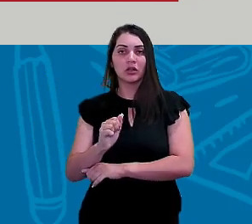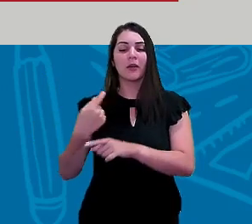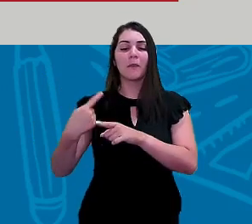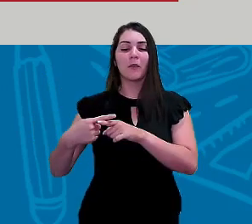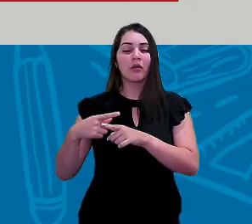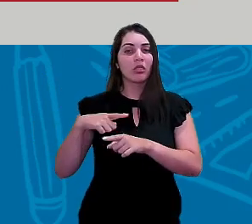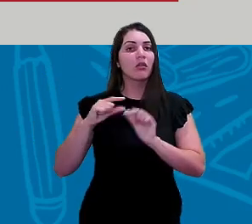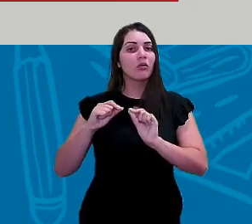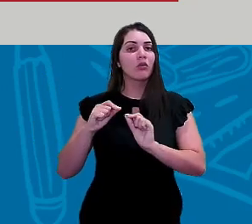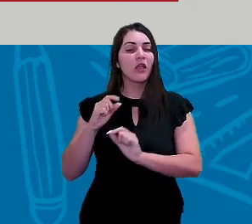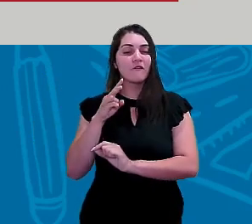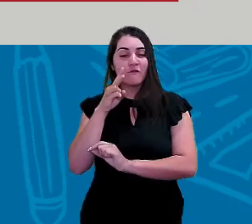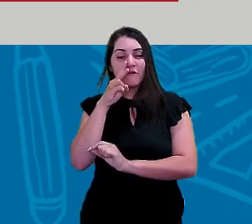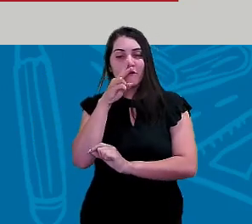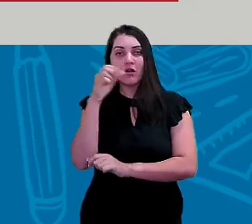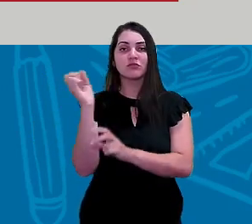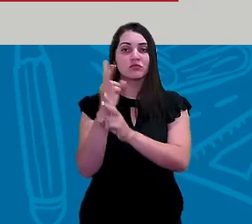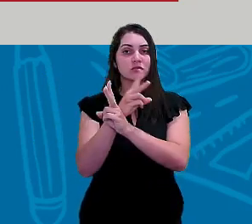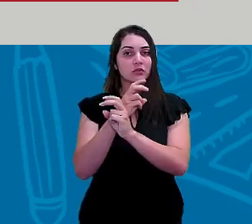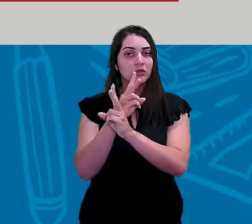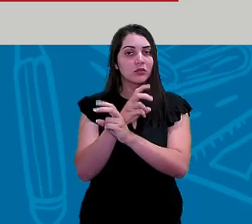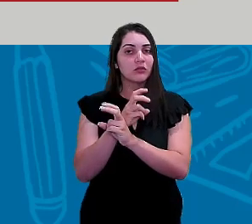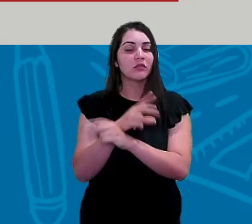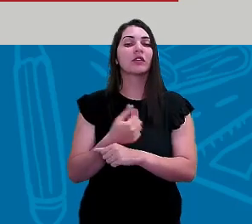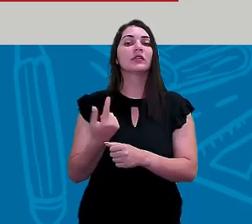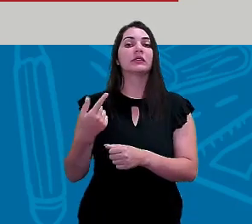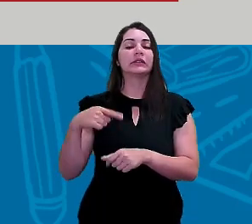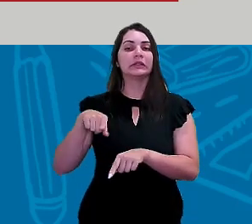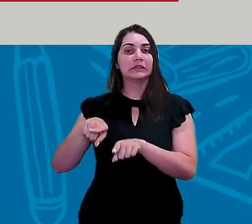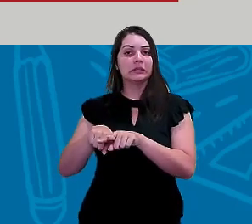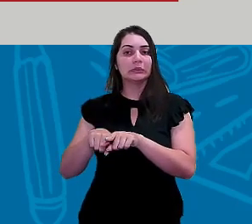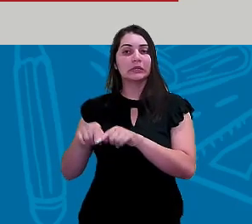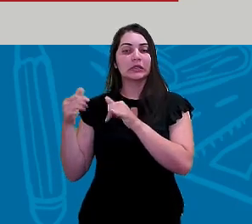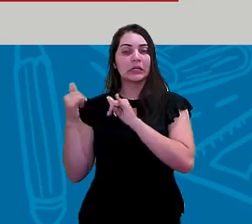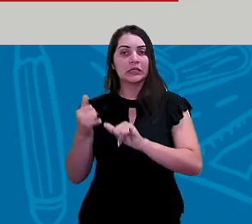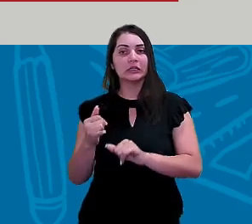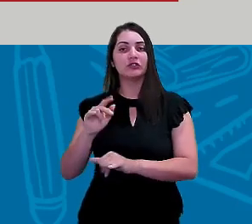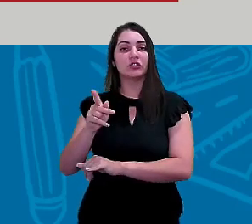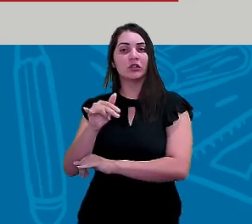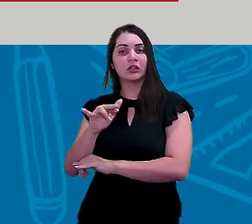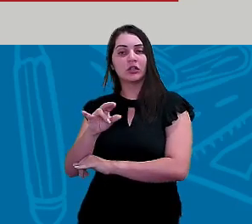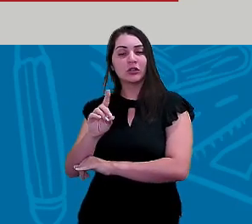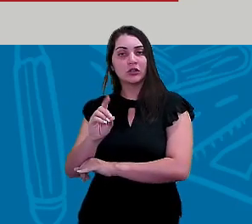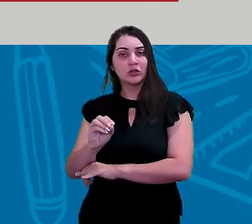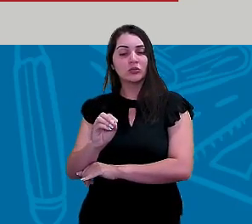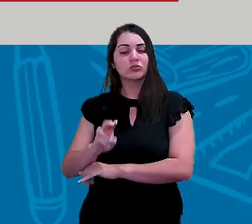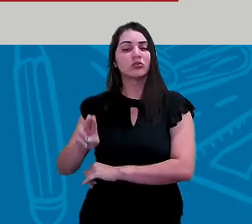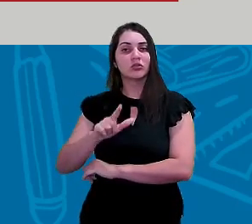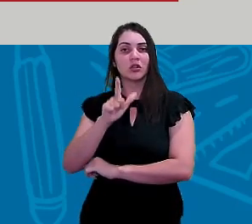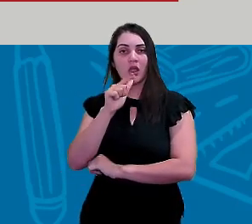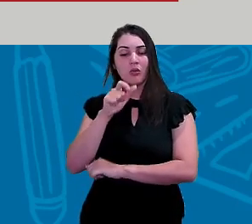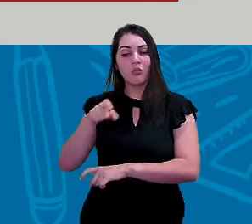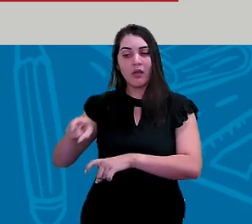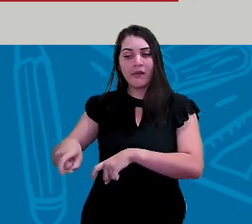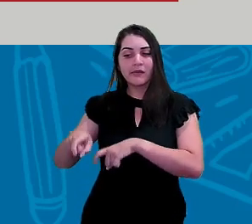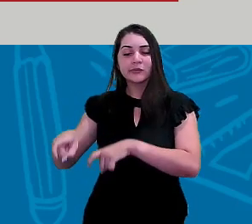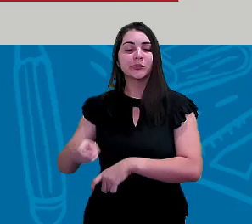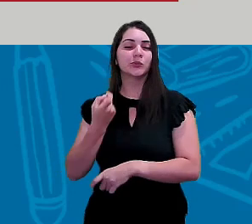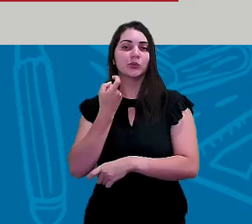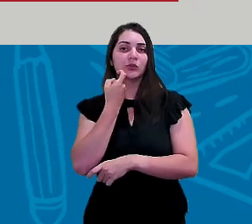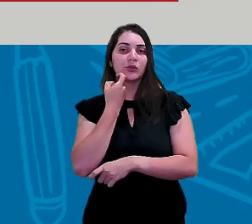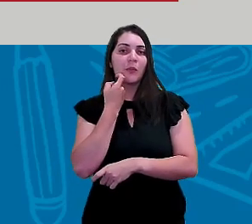força do vento constantemente. A energia hidroelétrica, que a gente utiliza da água. A agricultura, a